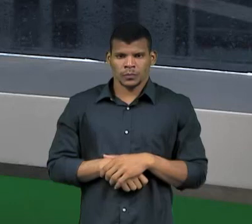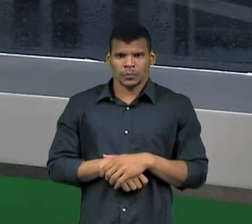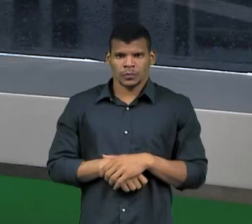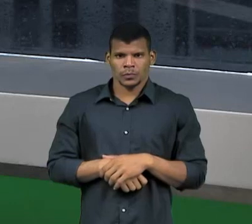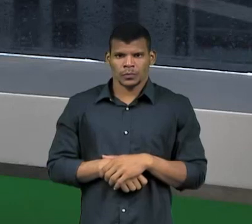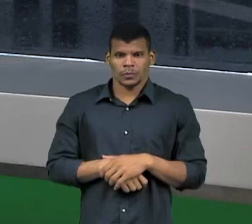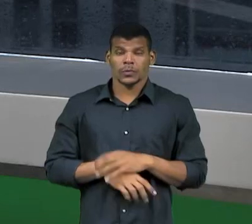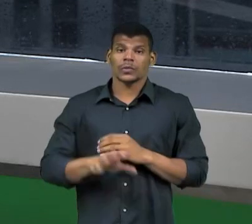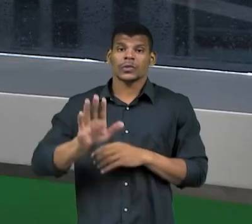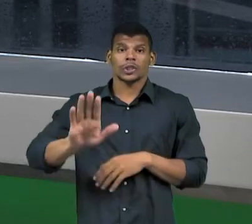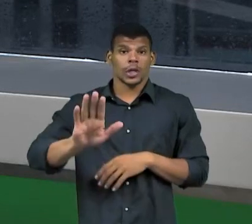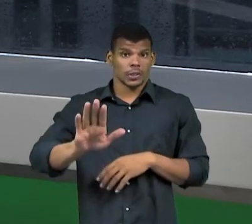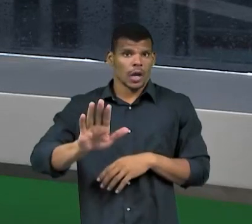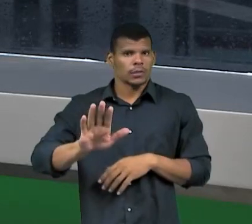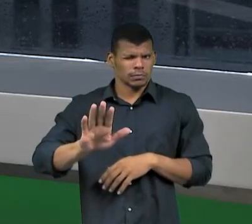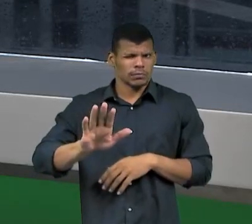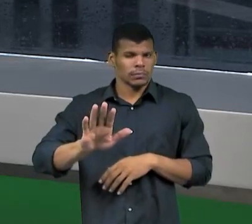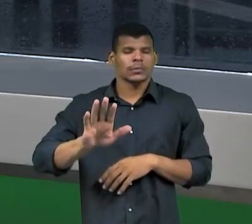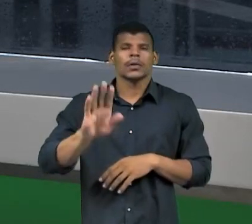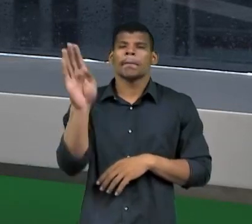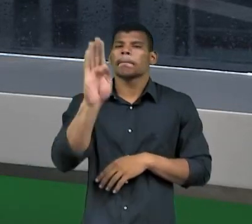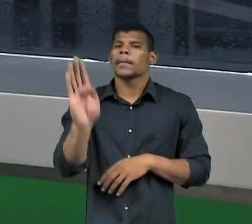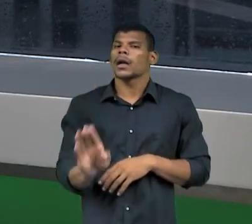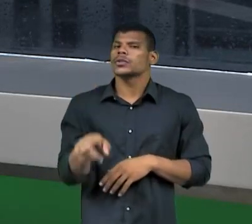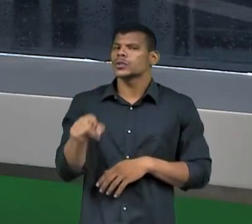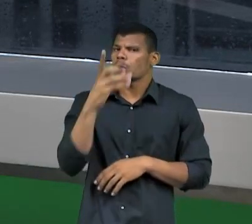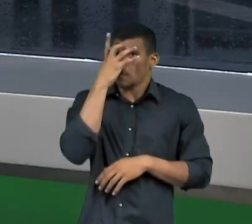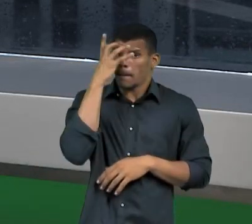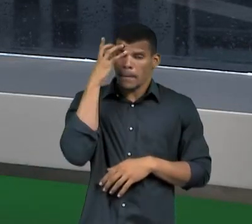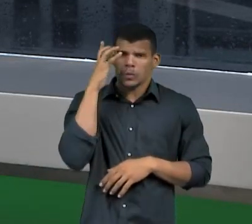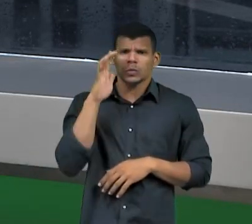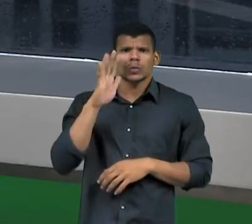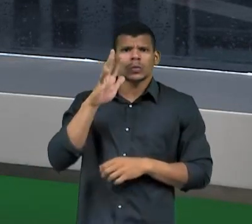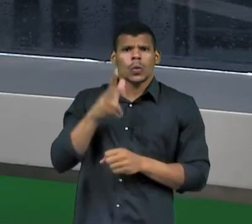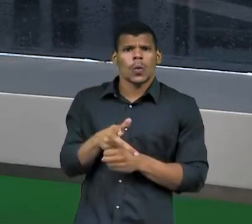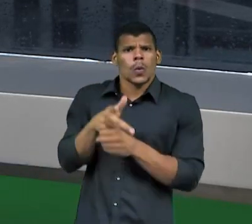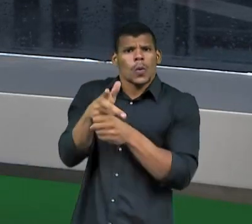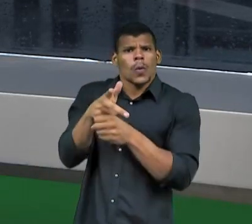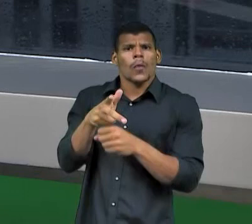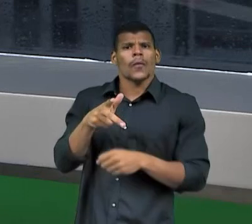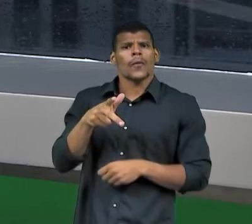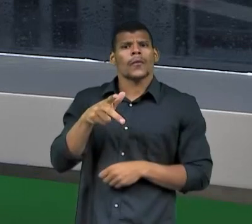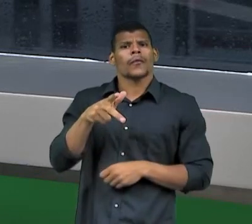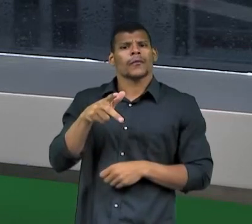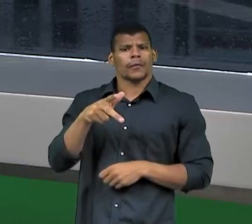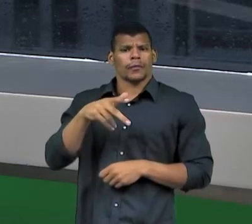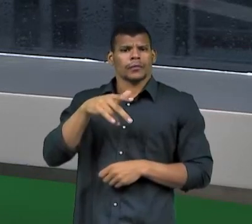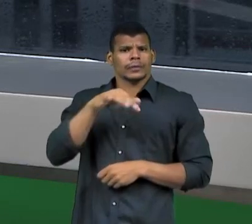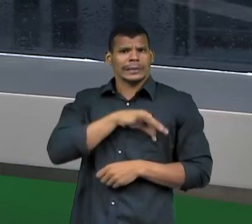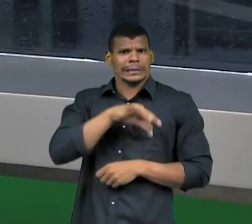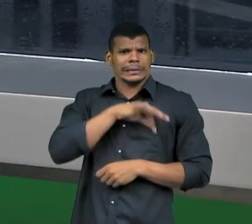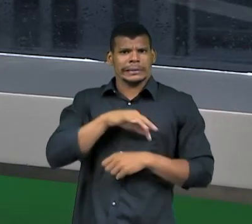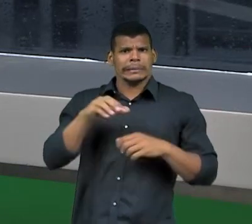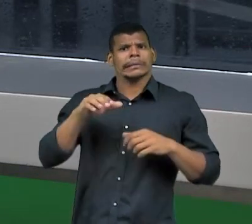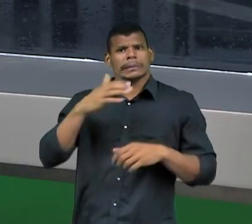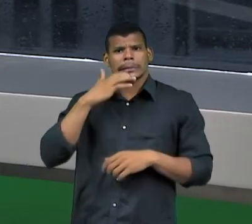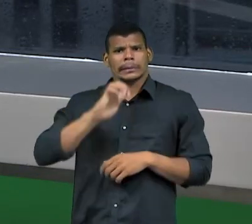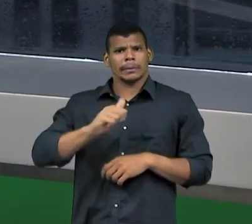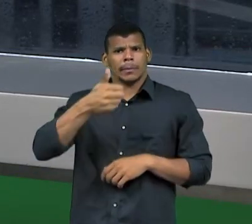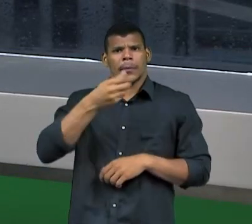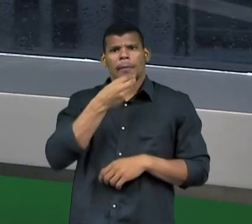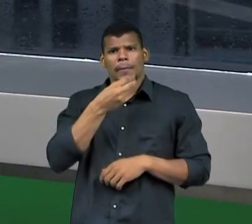Veja a seguir. No Brasil, as pessoas graduadas têm melhores salários e oportunidades de emprego que os